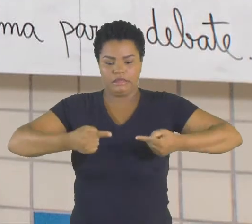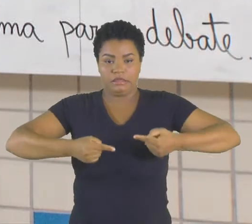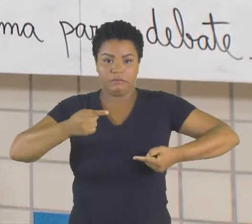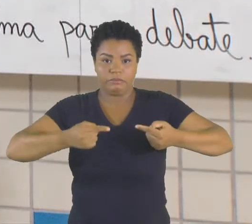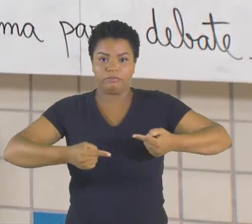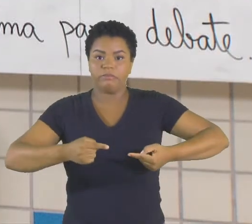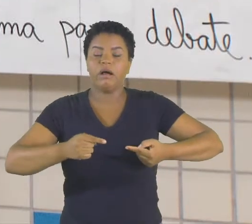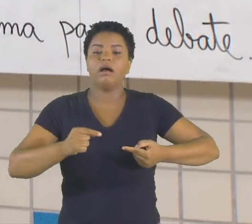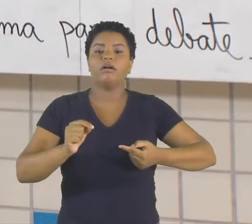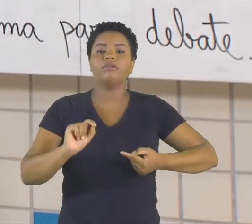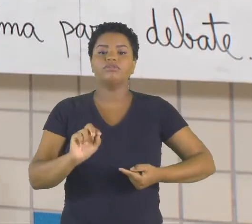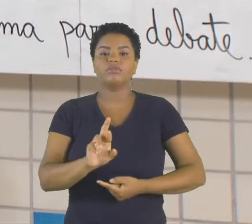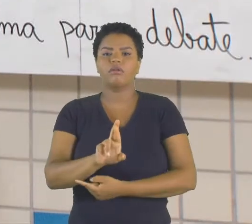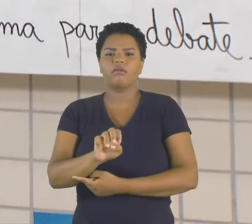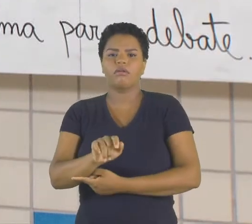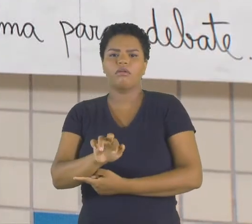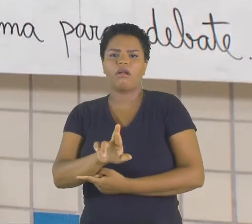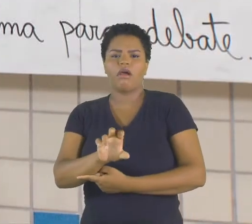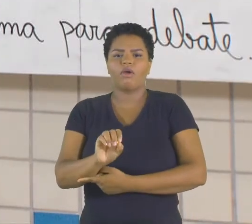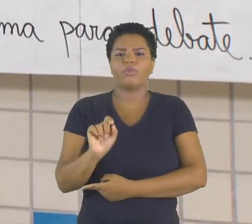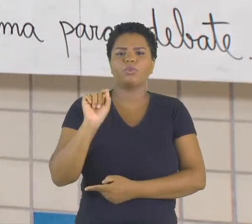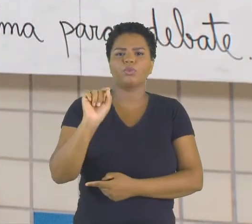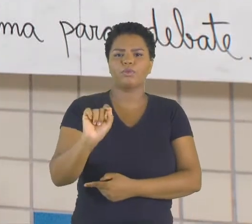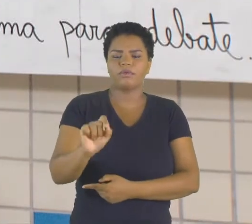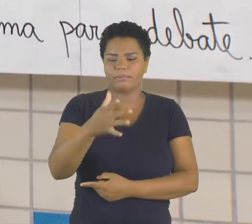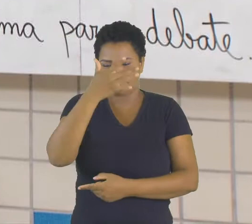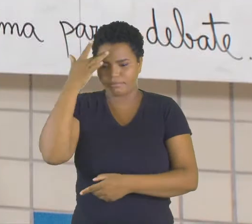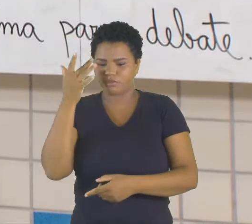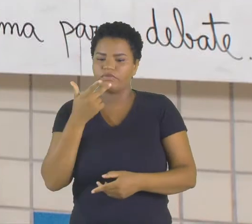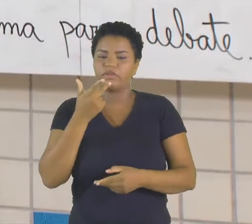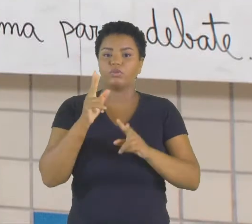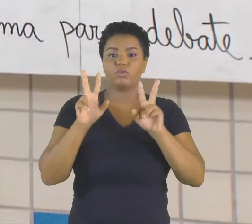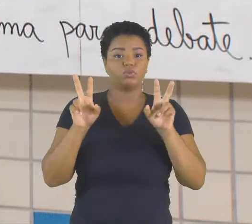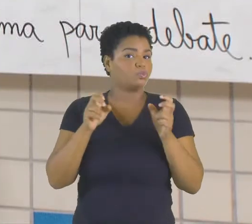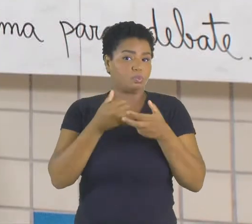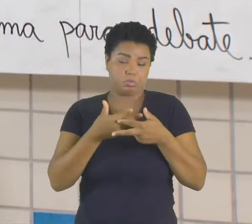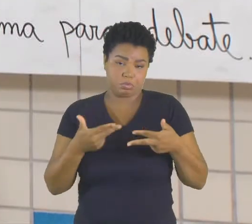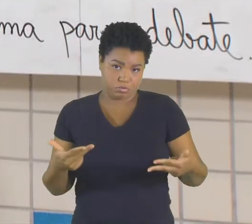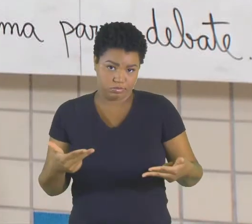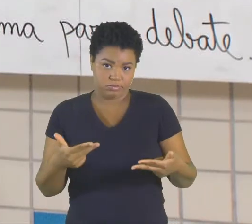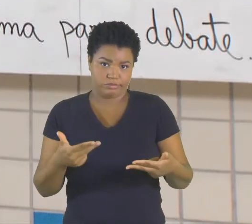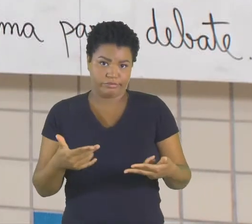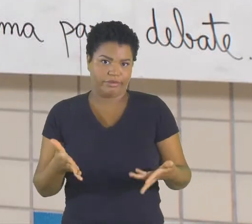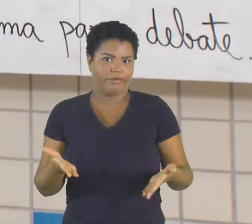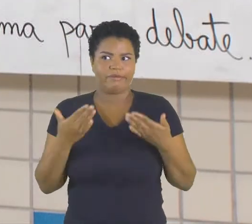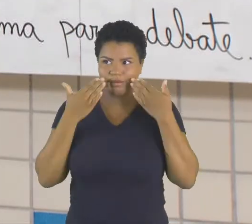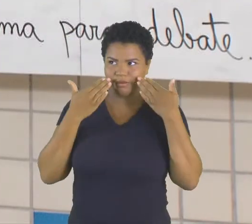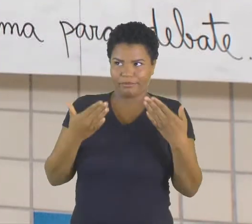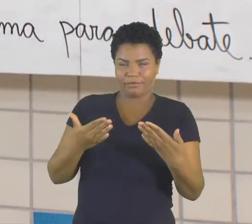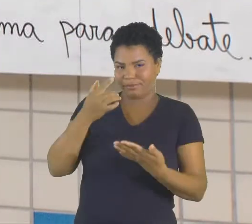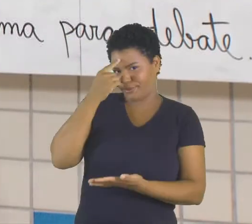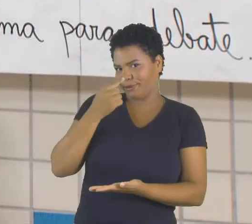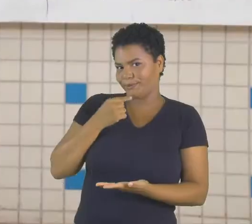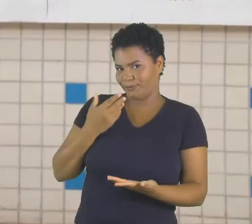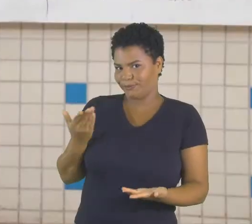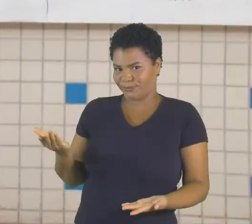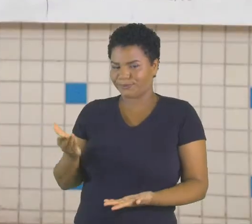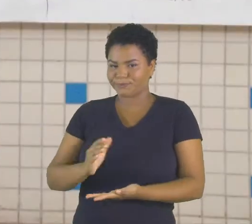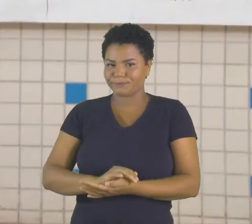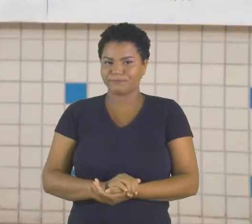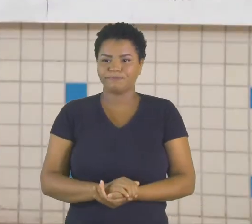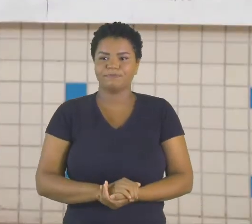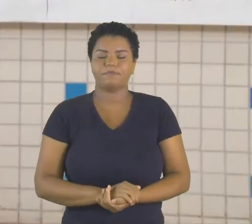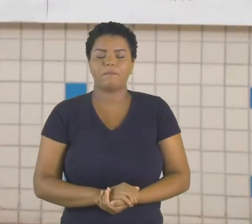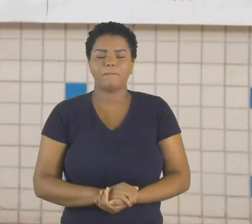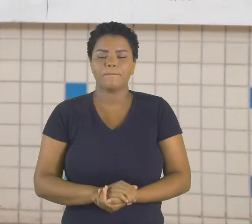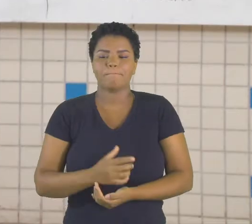é pessoas falando sobre alguma coisa. Isso aí já está de cara nessa imagem, não é certo? Vamos